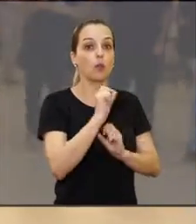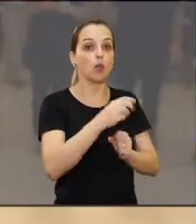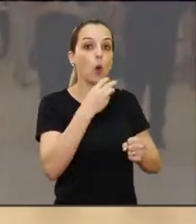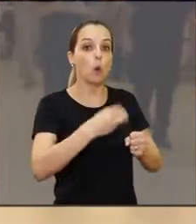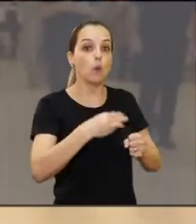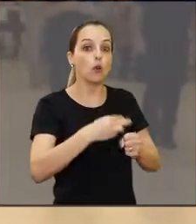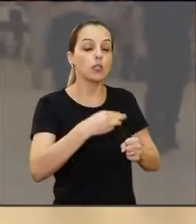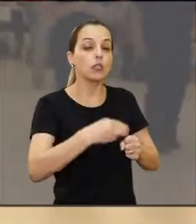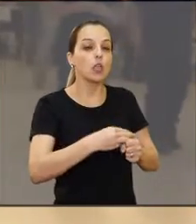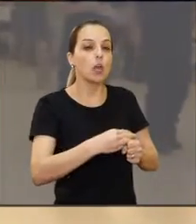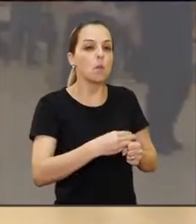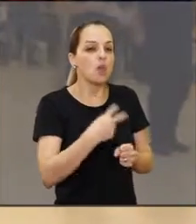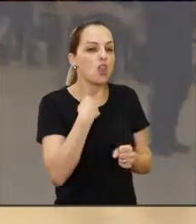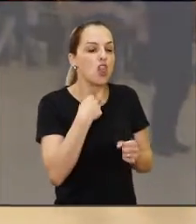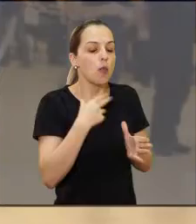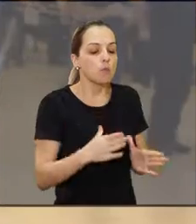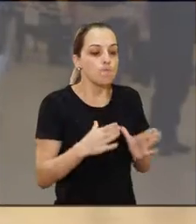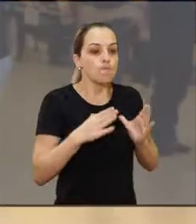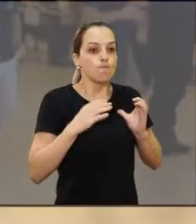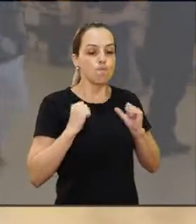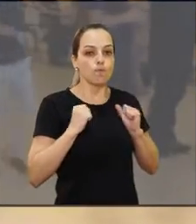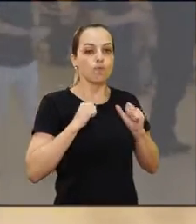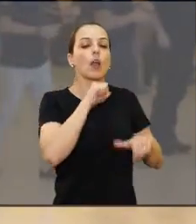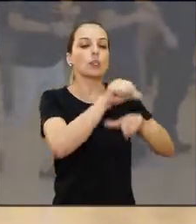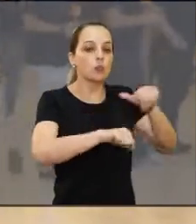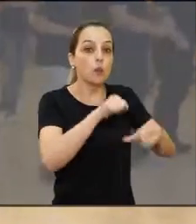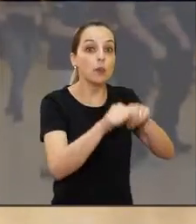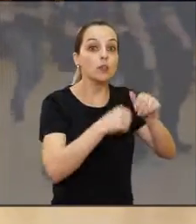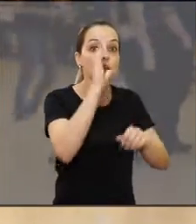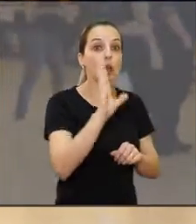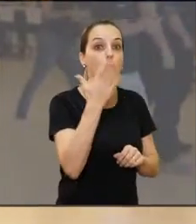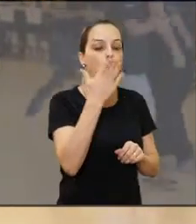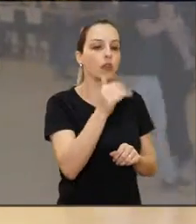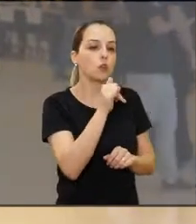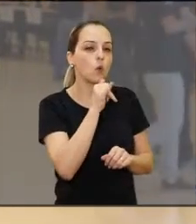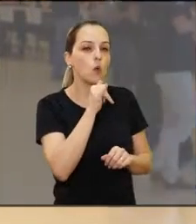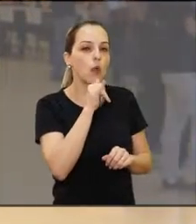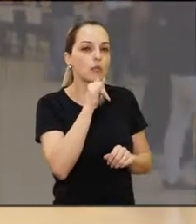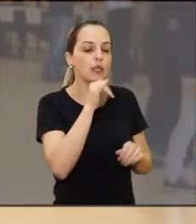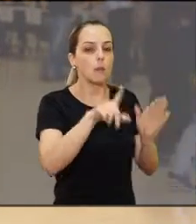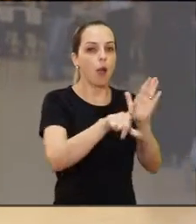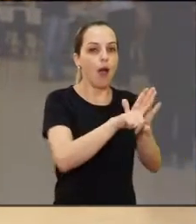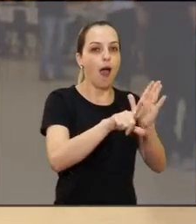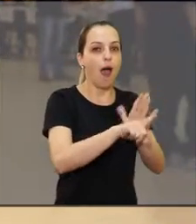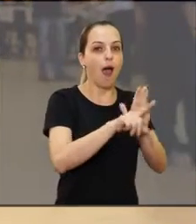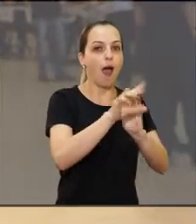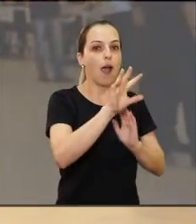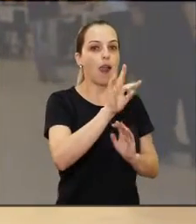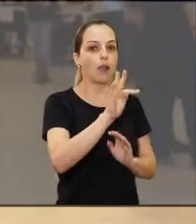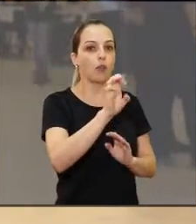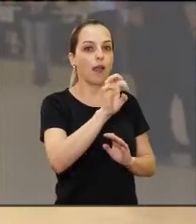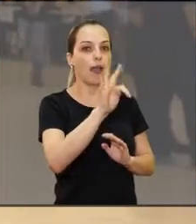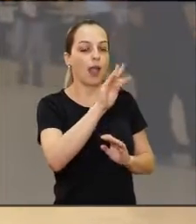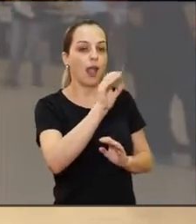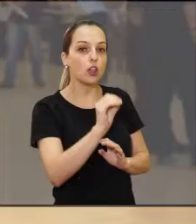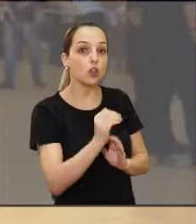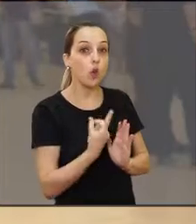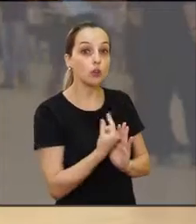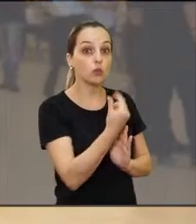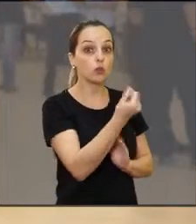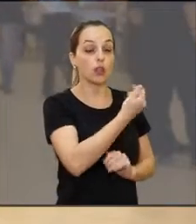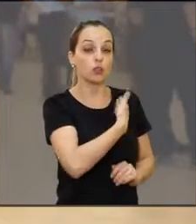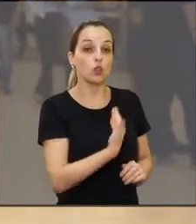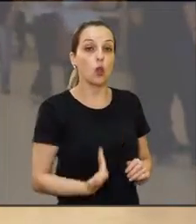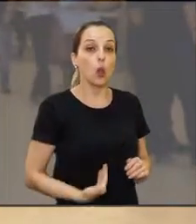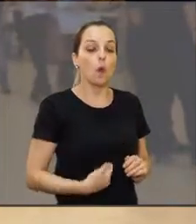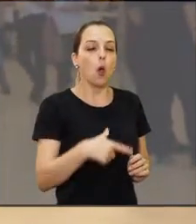não podem ficar a reboque de transformações importantes que estão acontecendo. Por exemplo, a lei do teto dos gastos públicos federais tem imposto aos